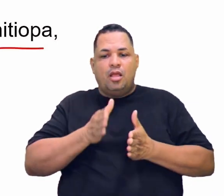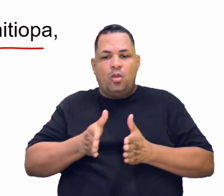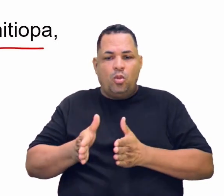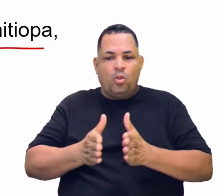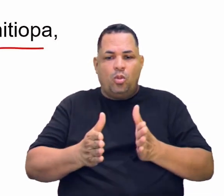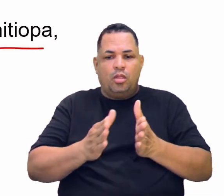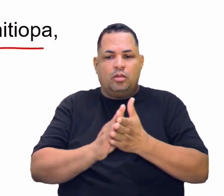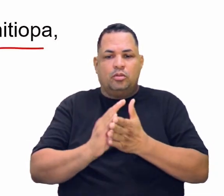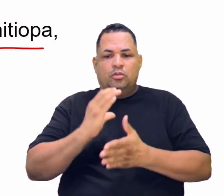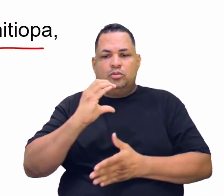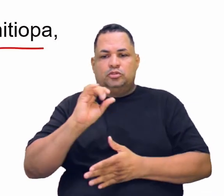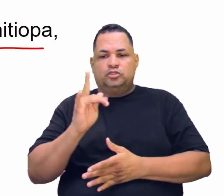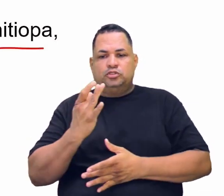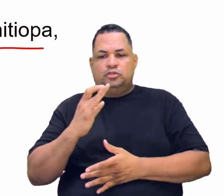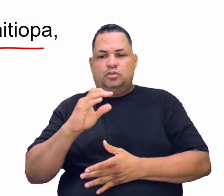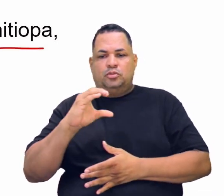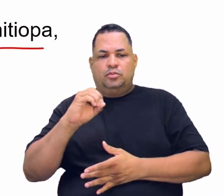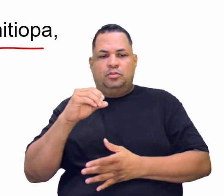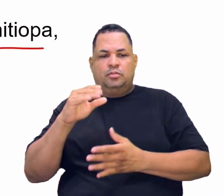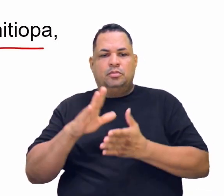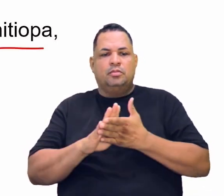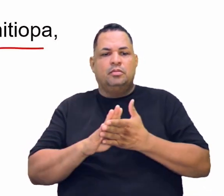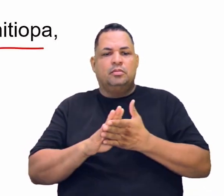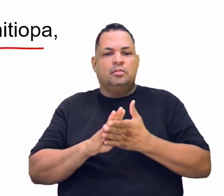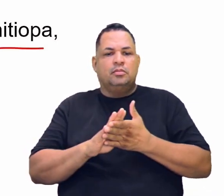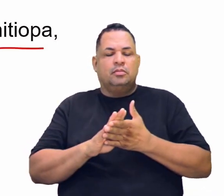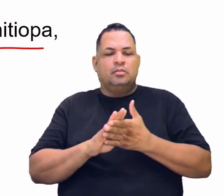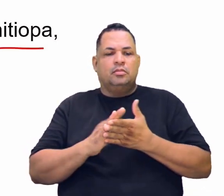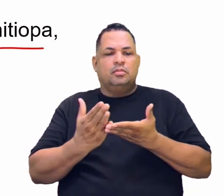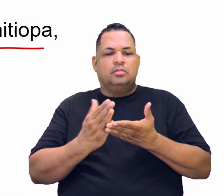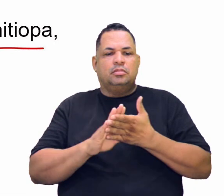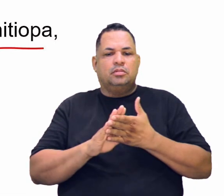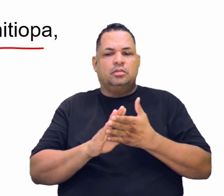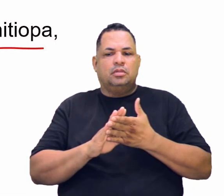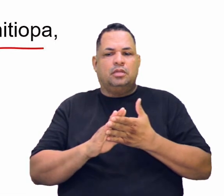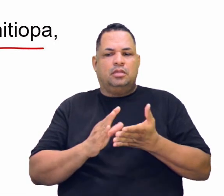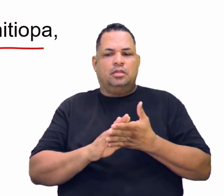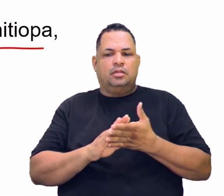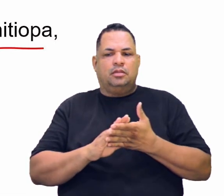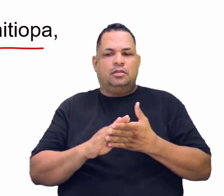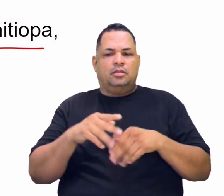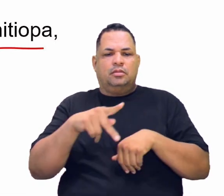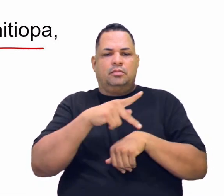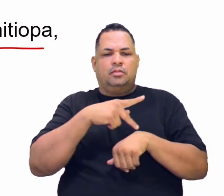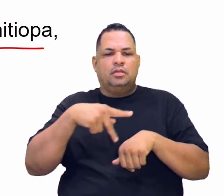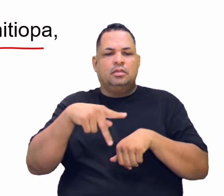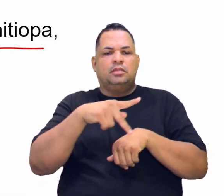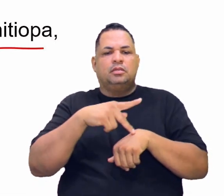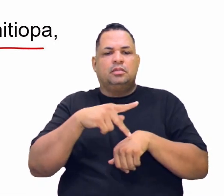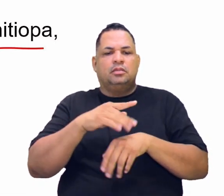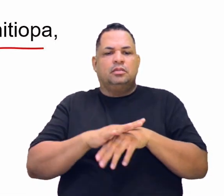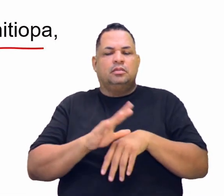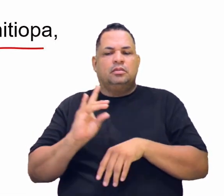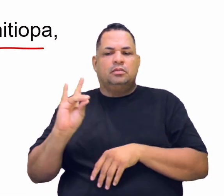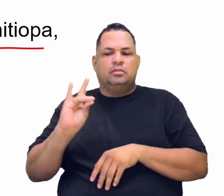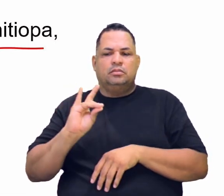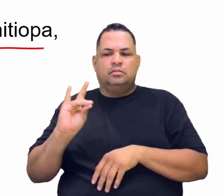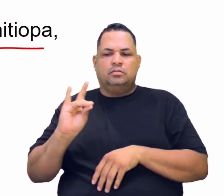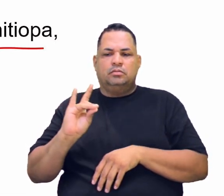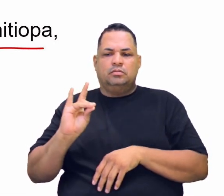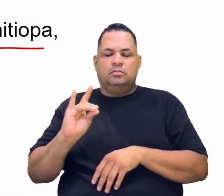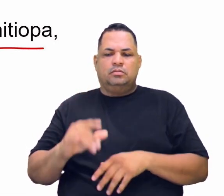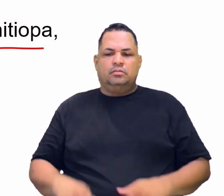Lago Xitiopa, Concepção e Chiquito. Estamos falando do território